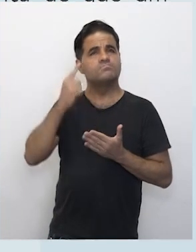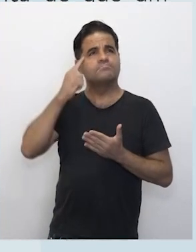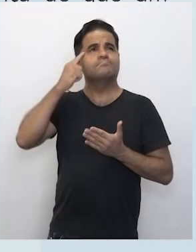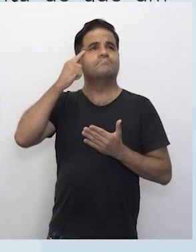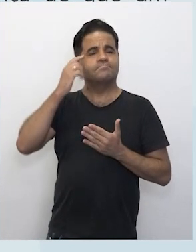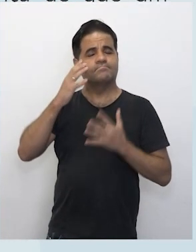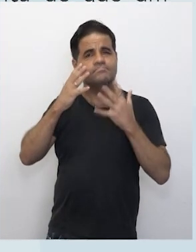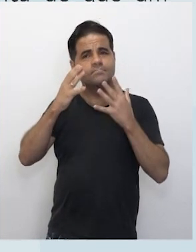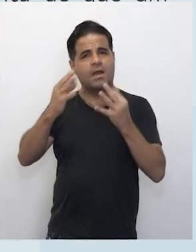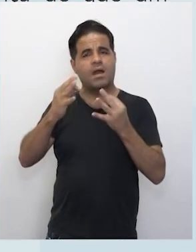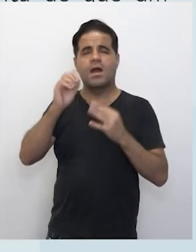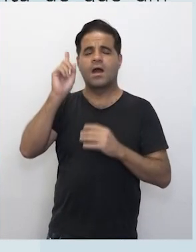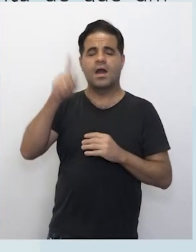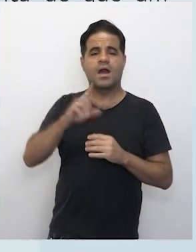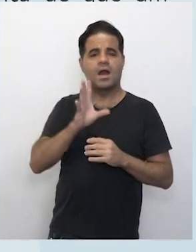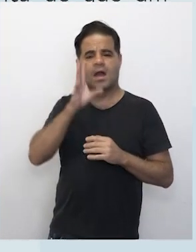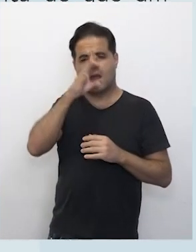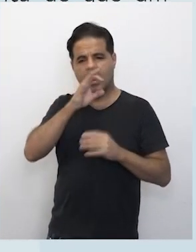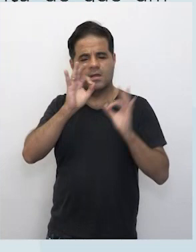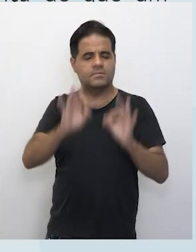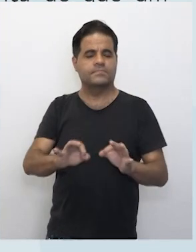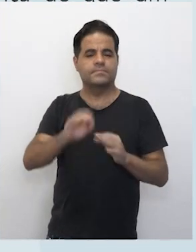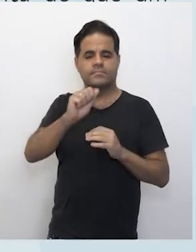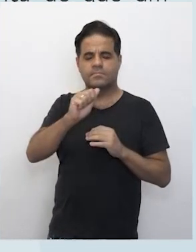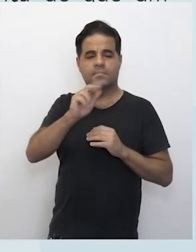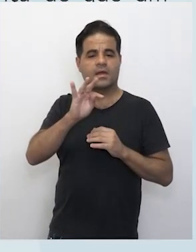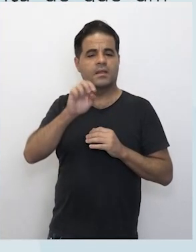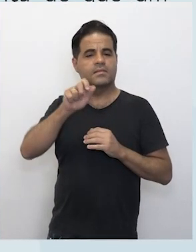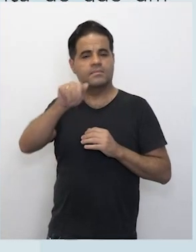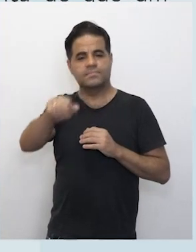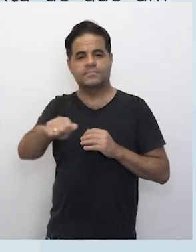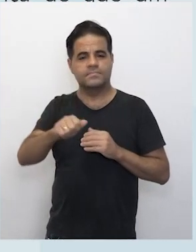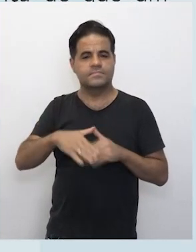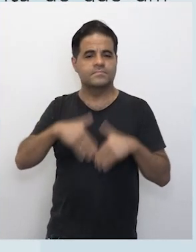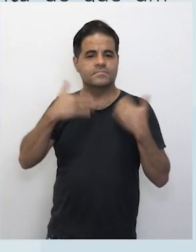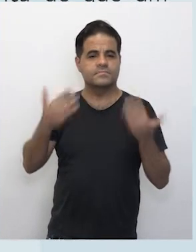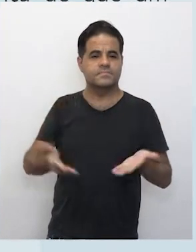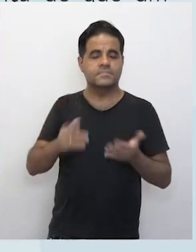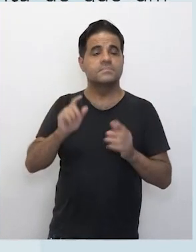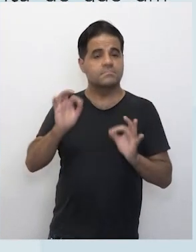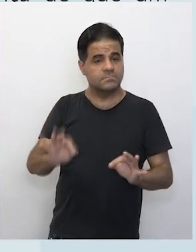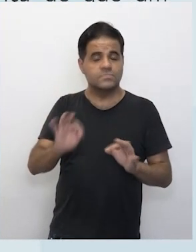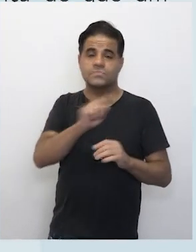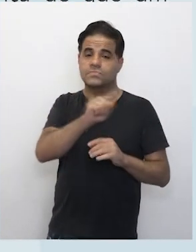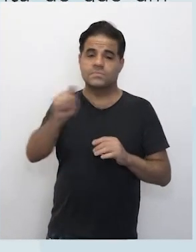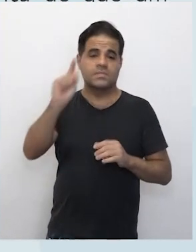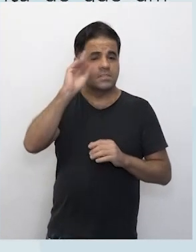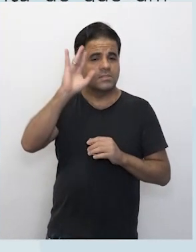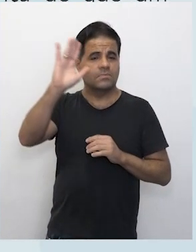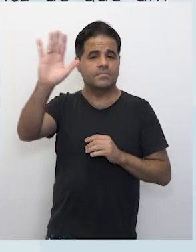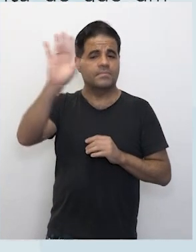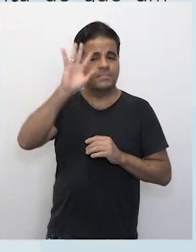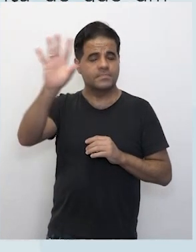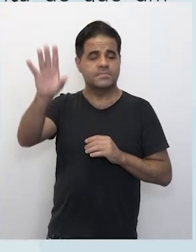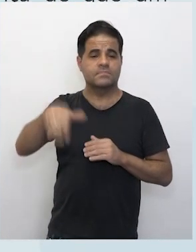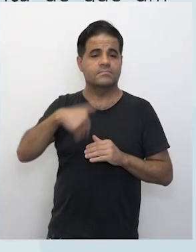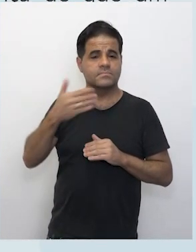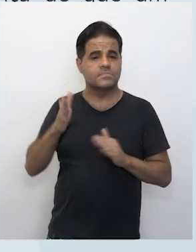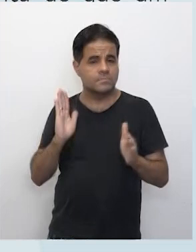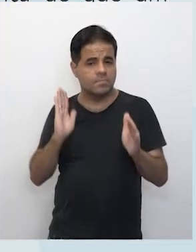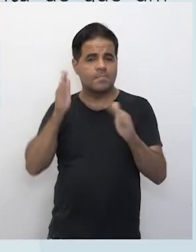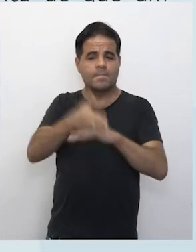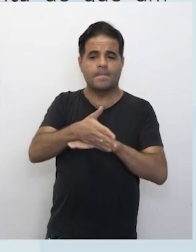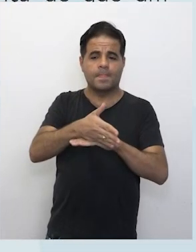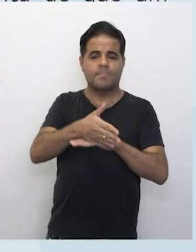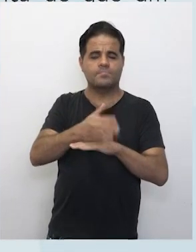atentou contra a integridade de Artemisia. Então, infelizmente, é isso que vocês estão pensando, tá? E ainda com a participação